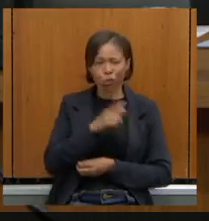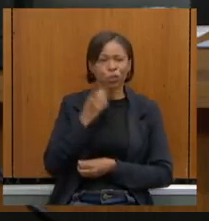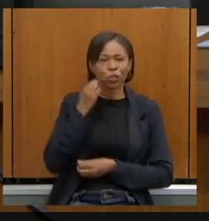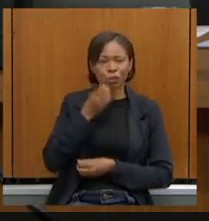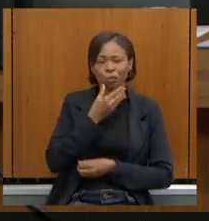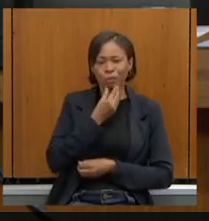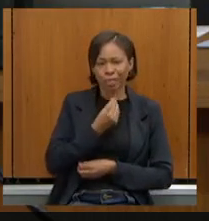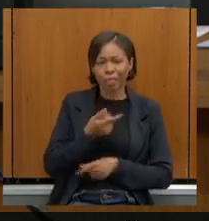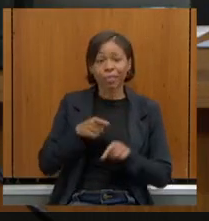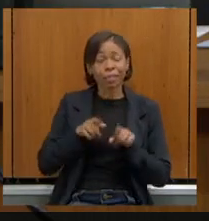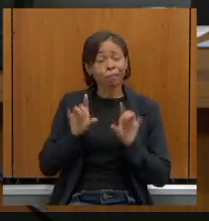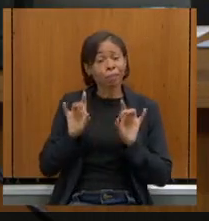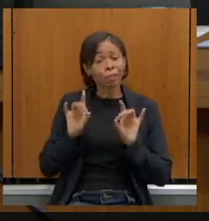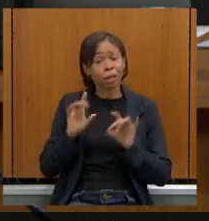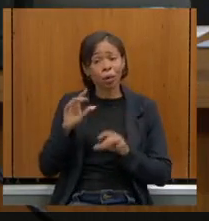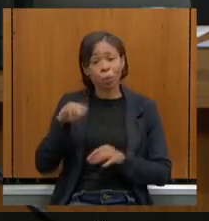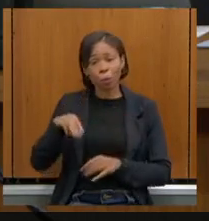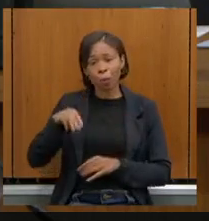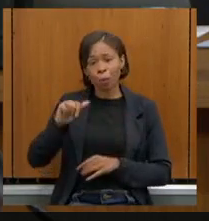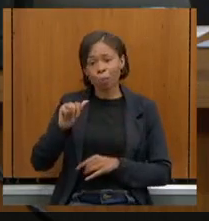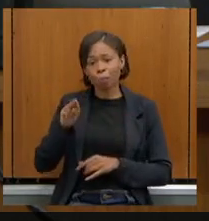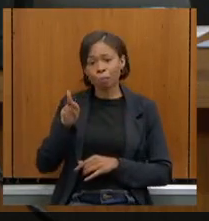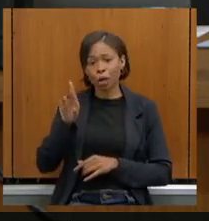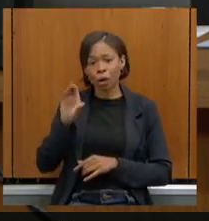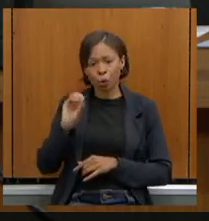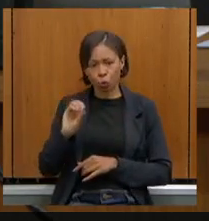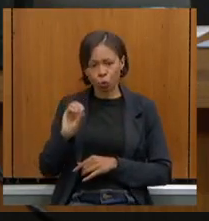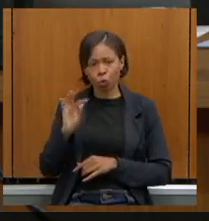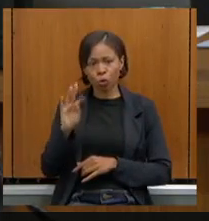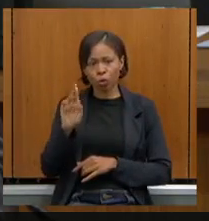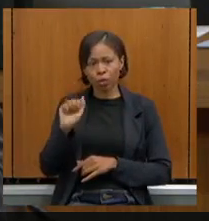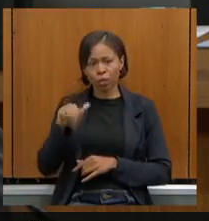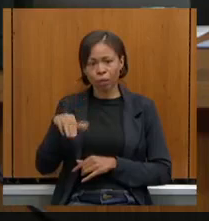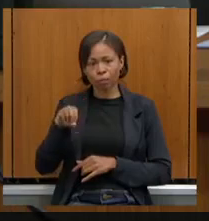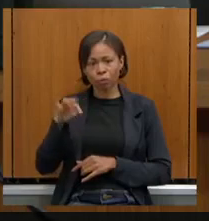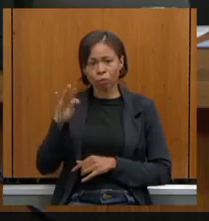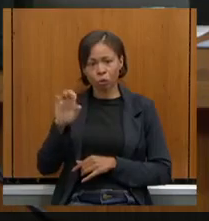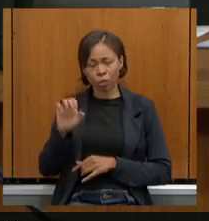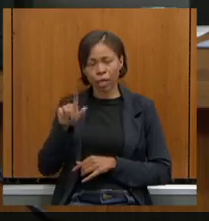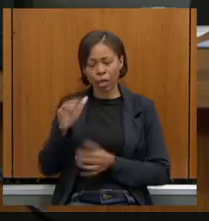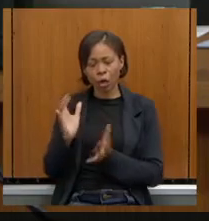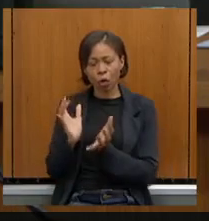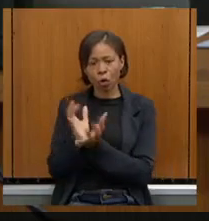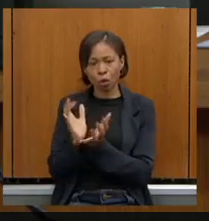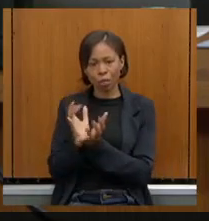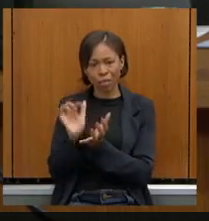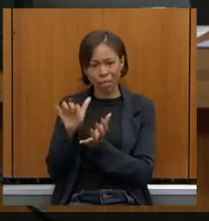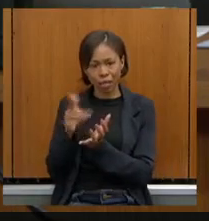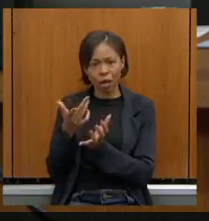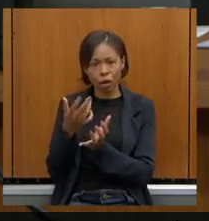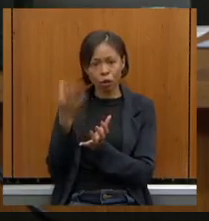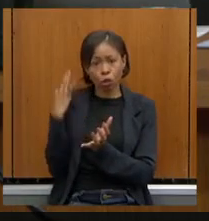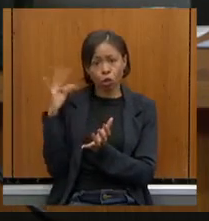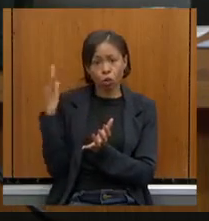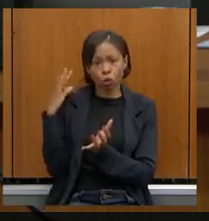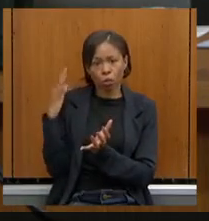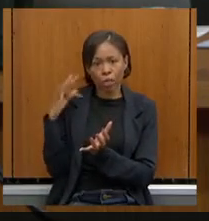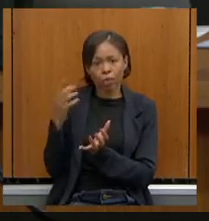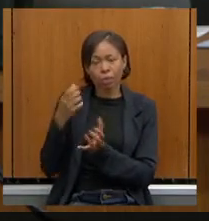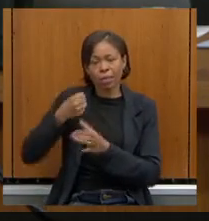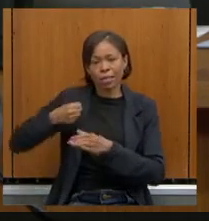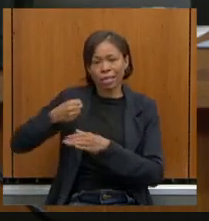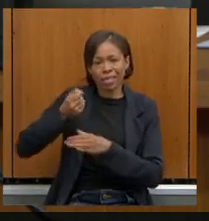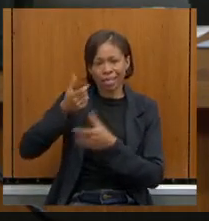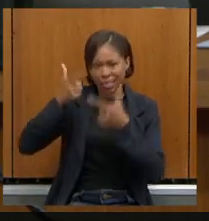Mauro Tramonte também, que preside a Comissão Extraordinária de Turismo e de Gastronomia.